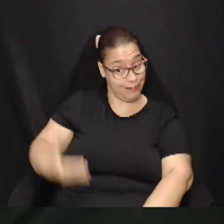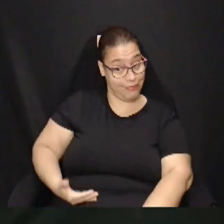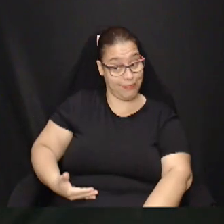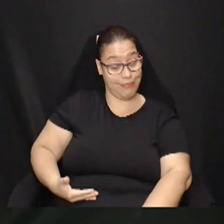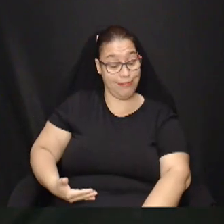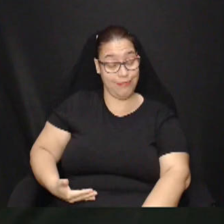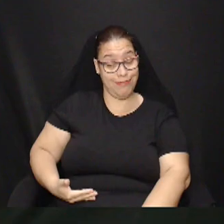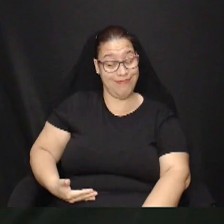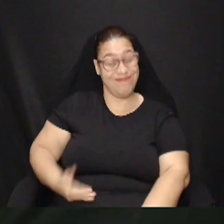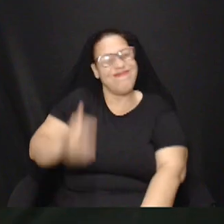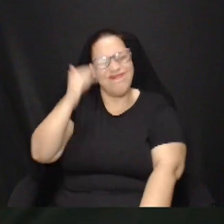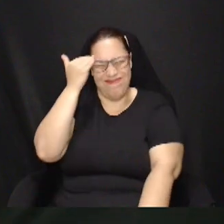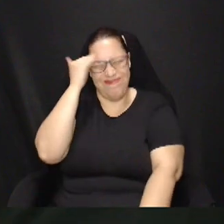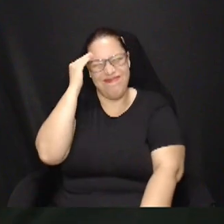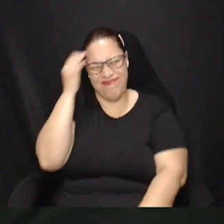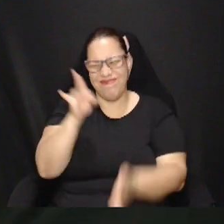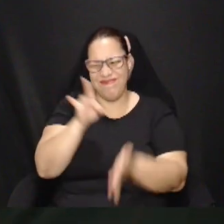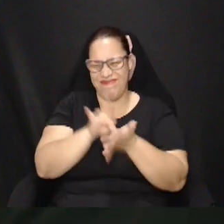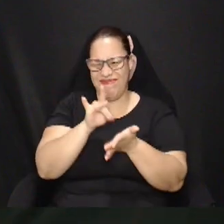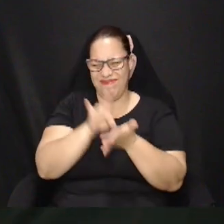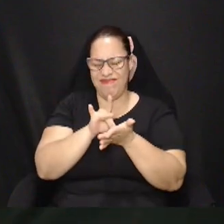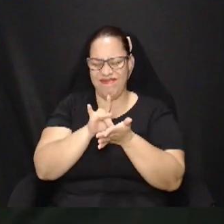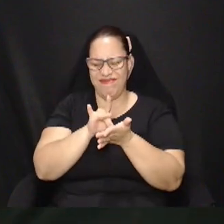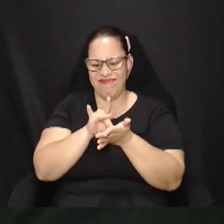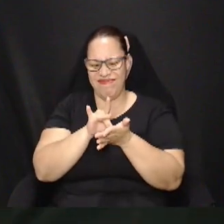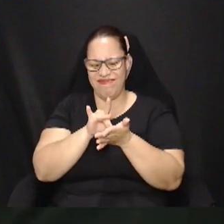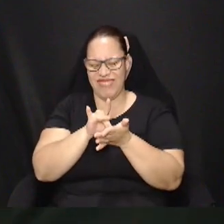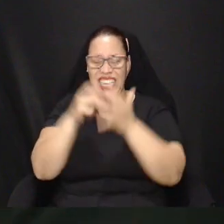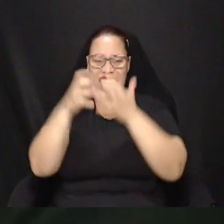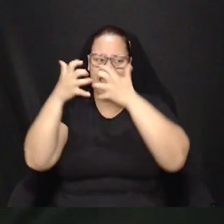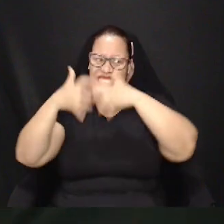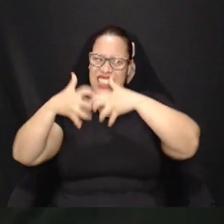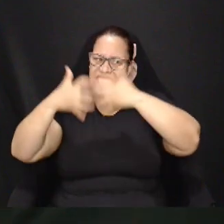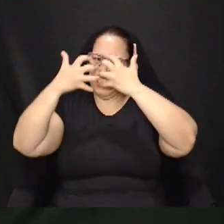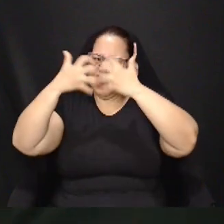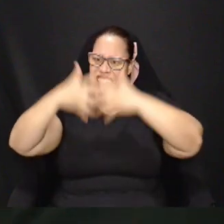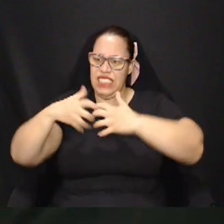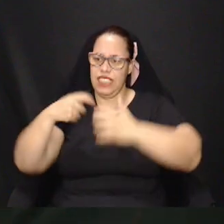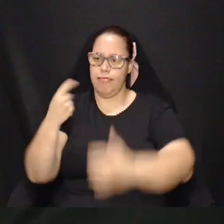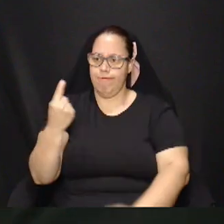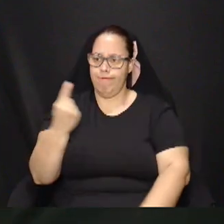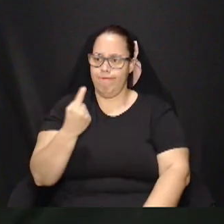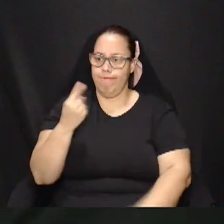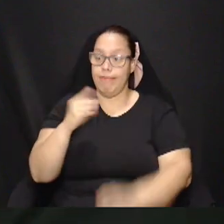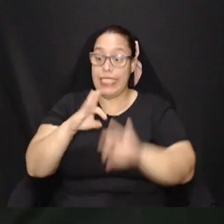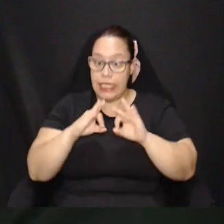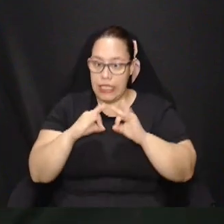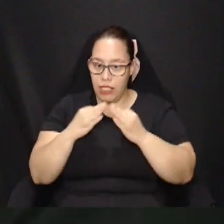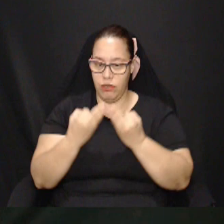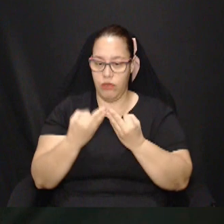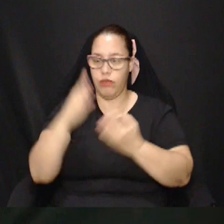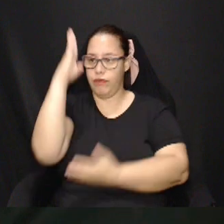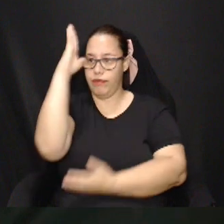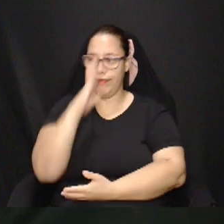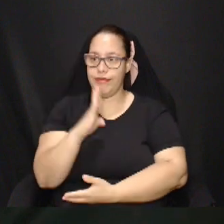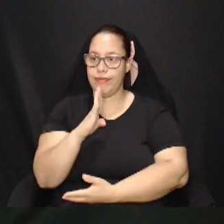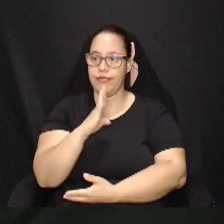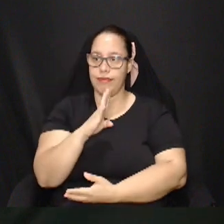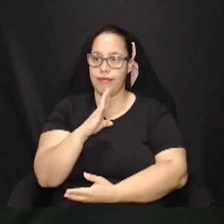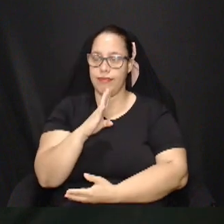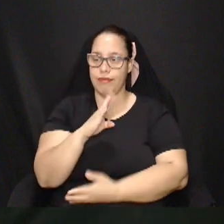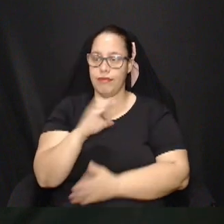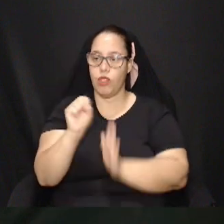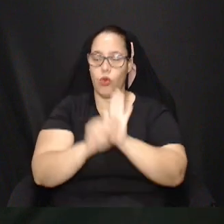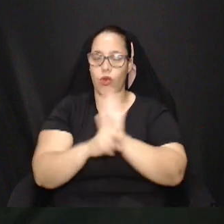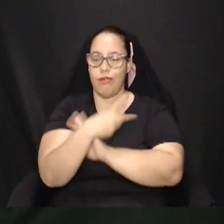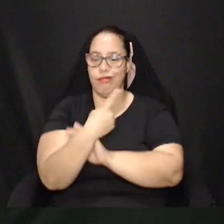entendam realmente a complexidade do indivíduo e da família do Brasil no século XXI. Né? Então a gente